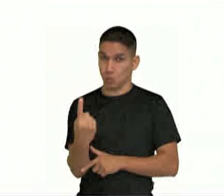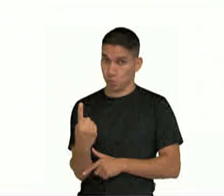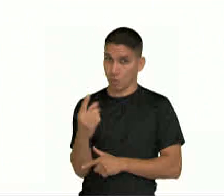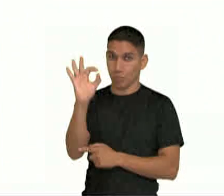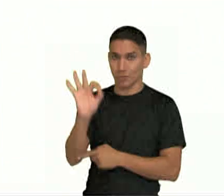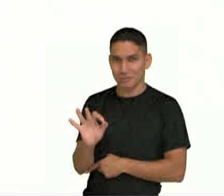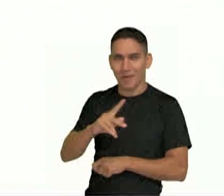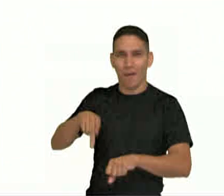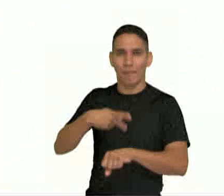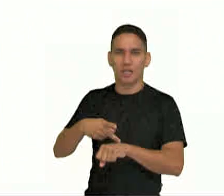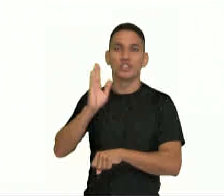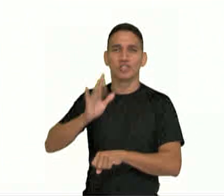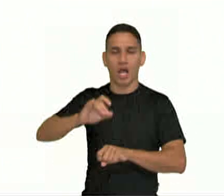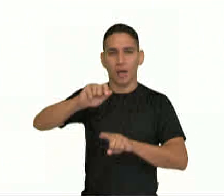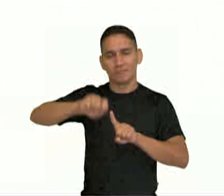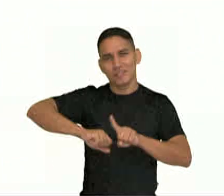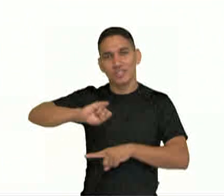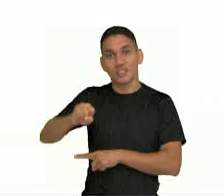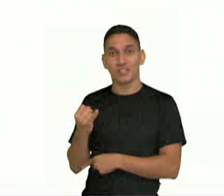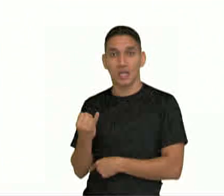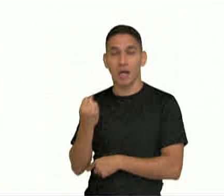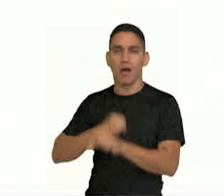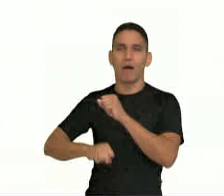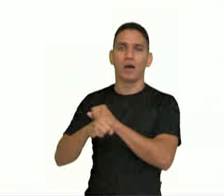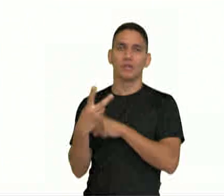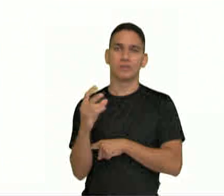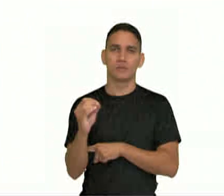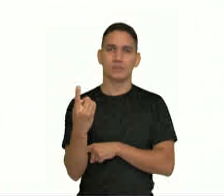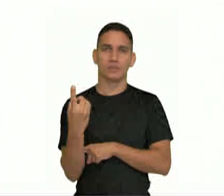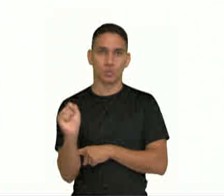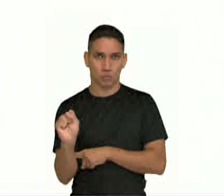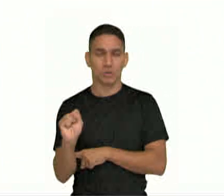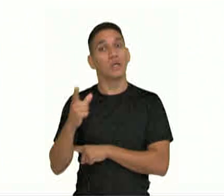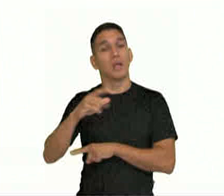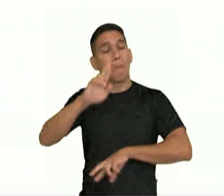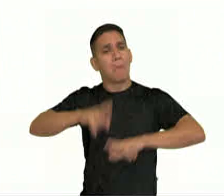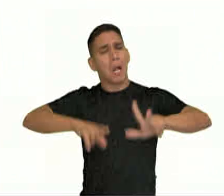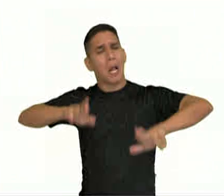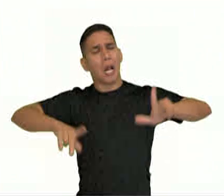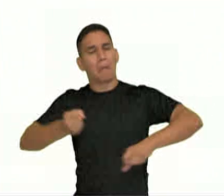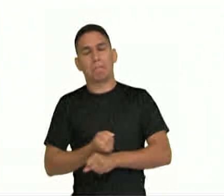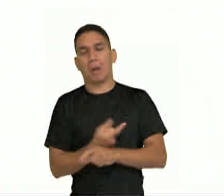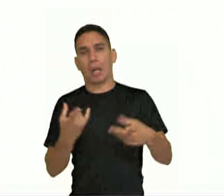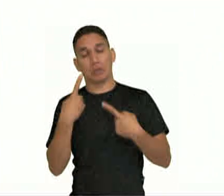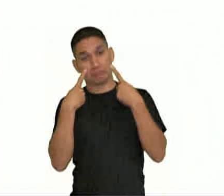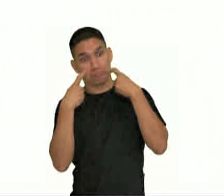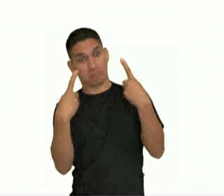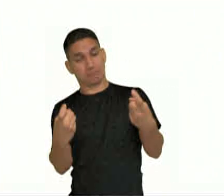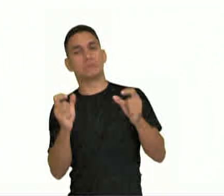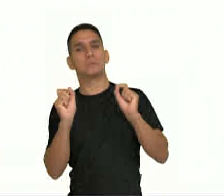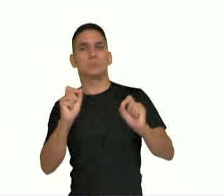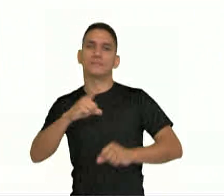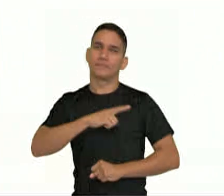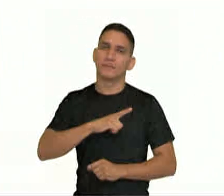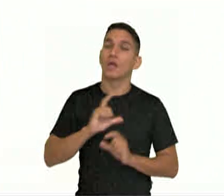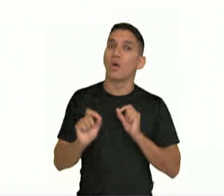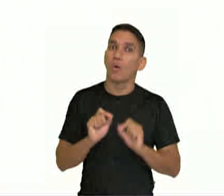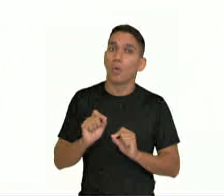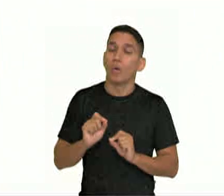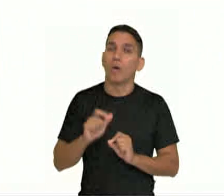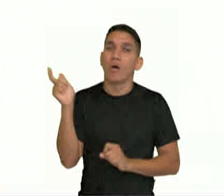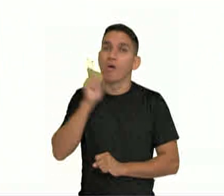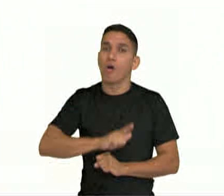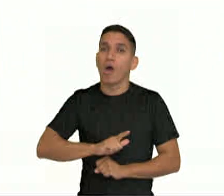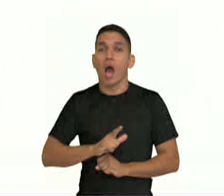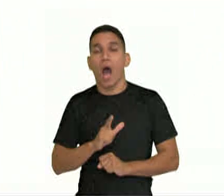de 2018. Então, a variedade do formato impressiona. É possível consumir